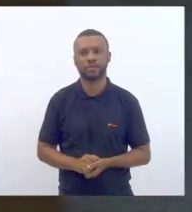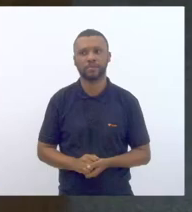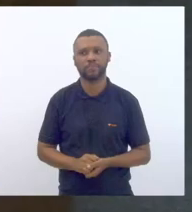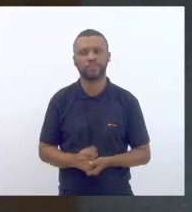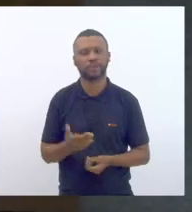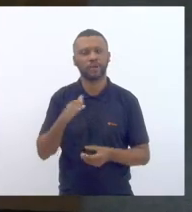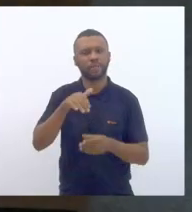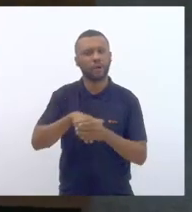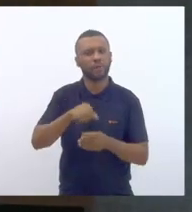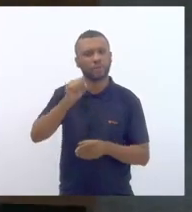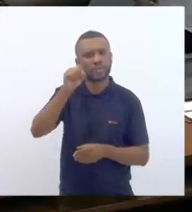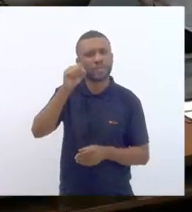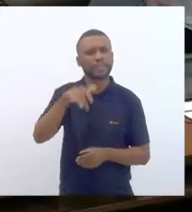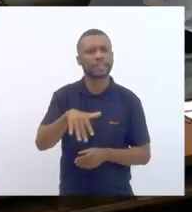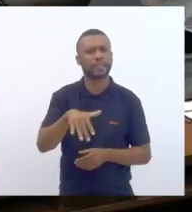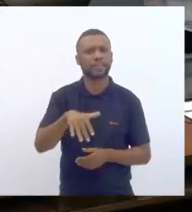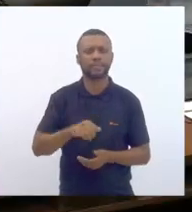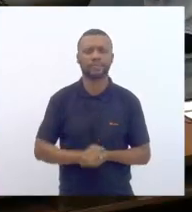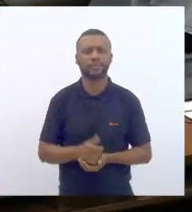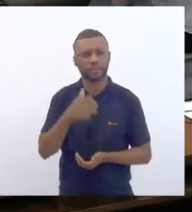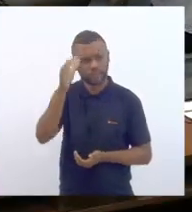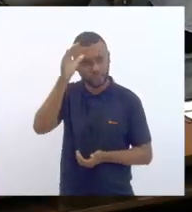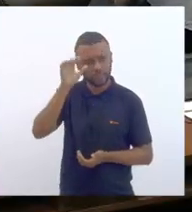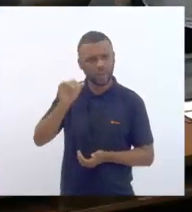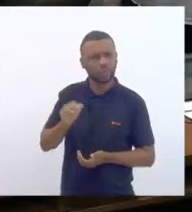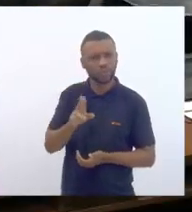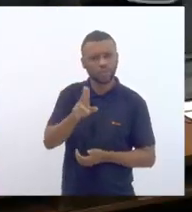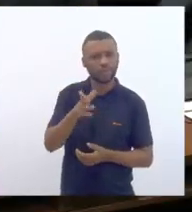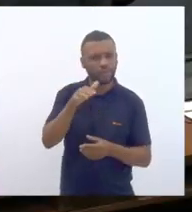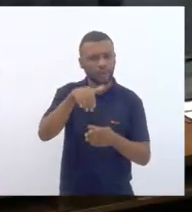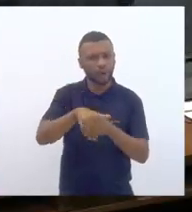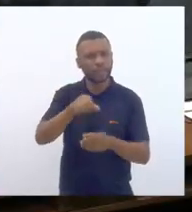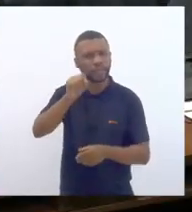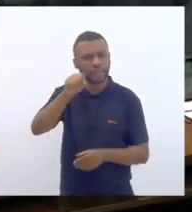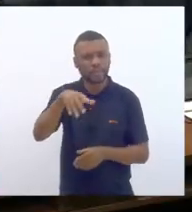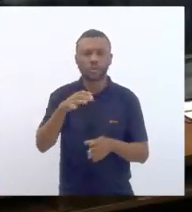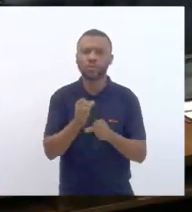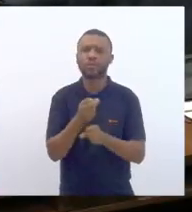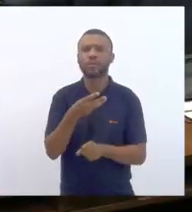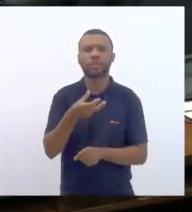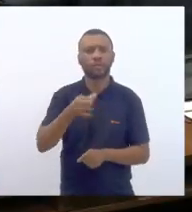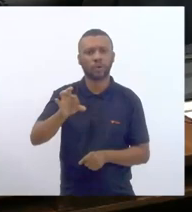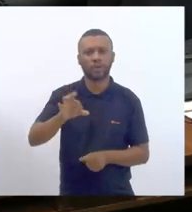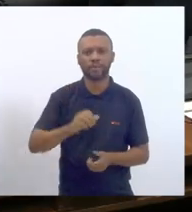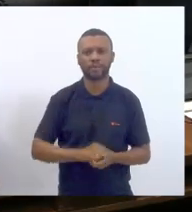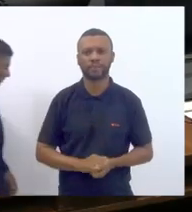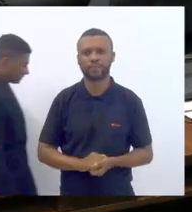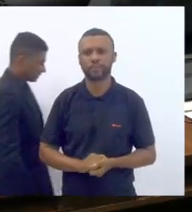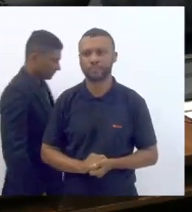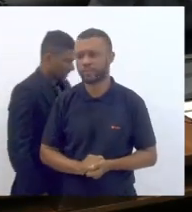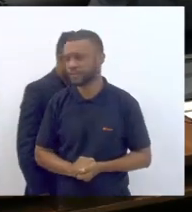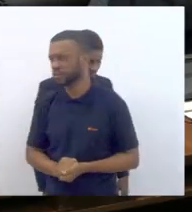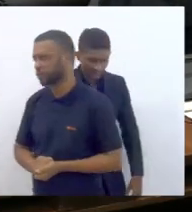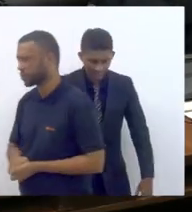Voto sim. Tia Ju, vota sim, 39. Deputado Tiago Pampolha.